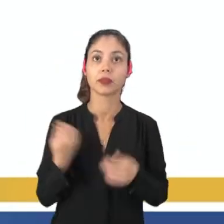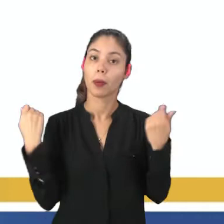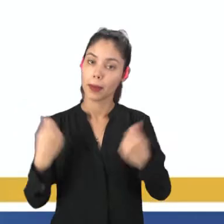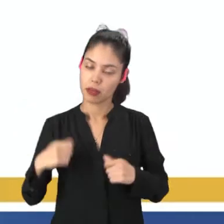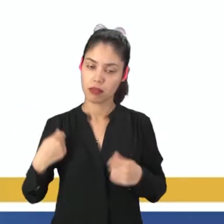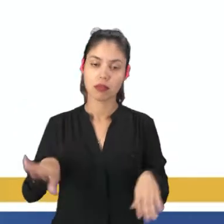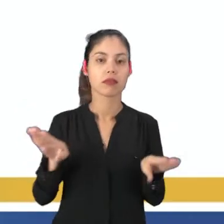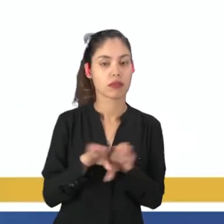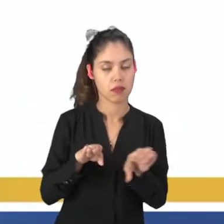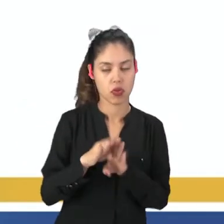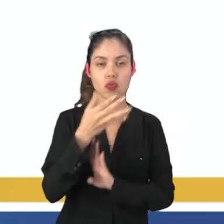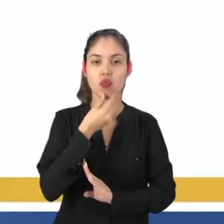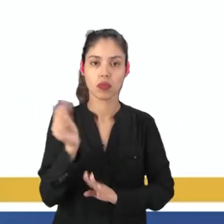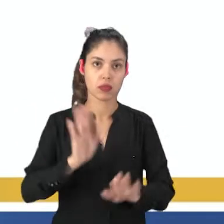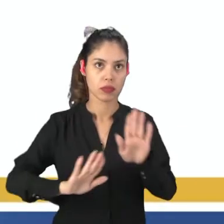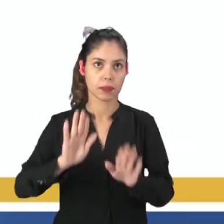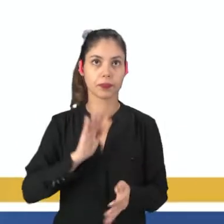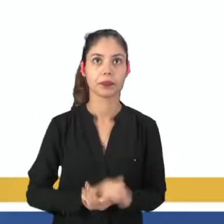precisa também se cuidar.